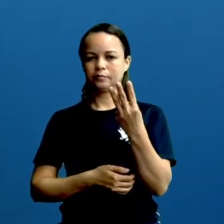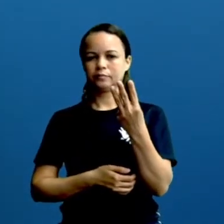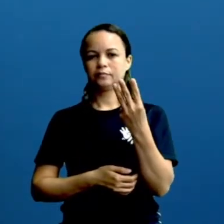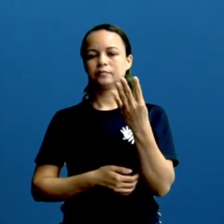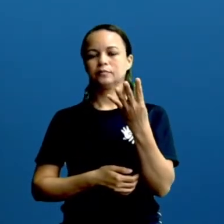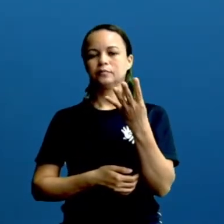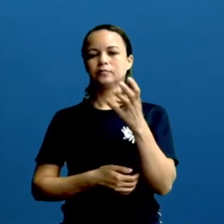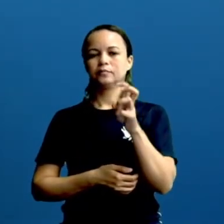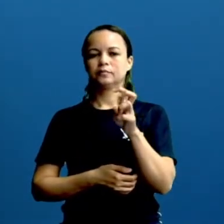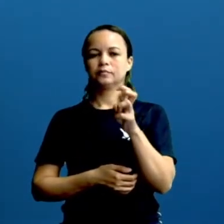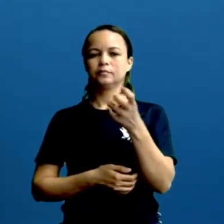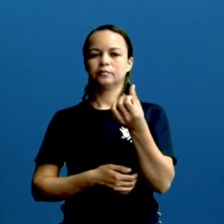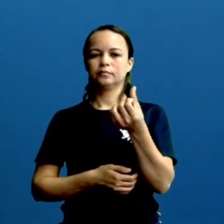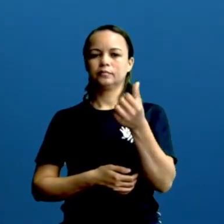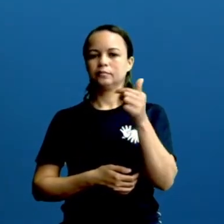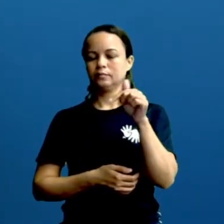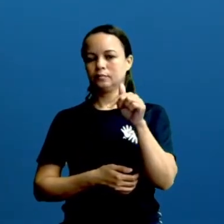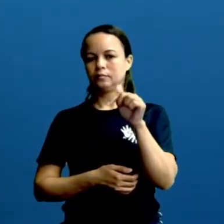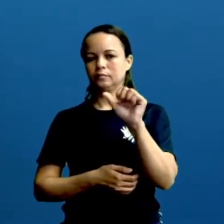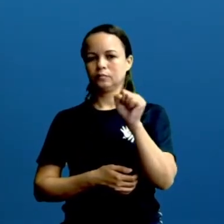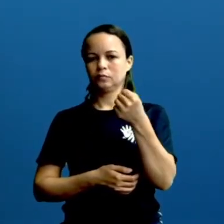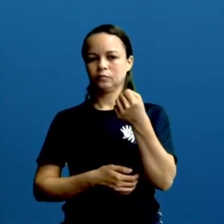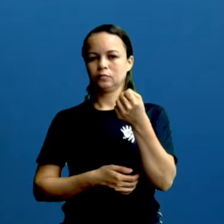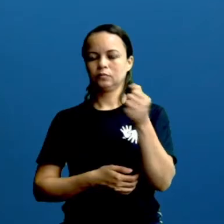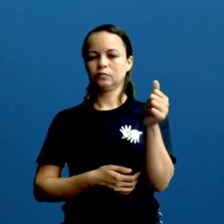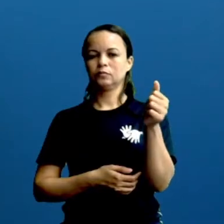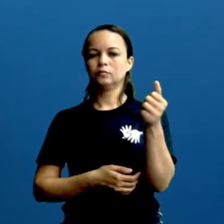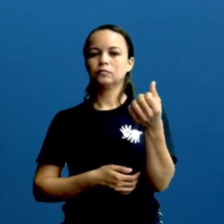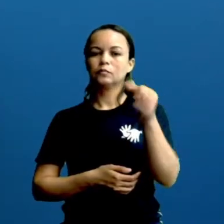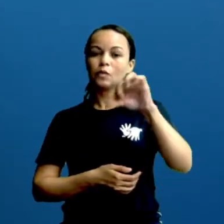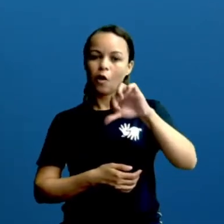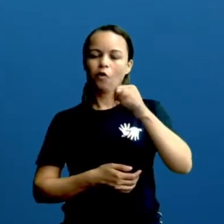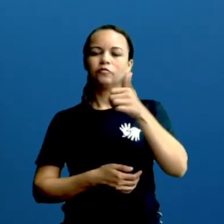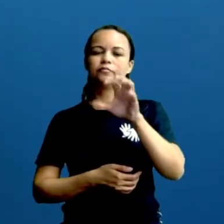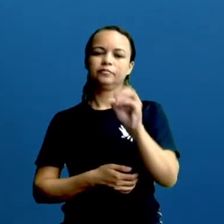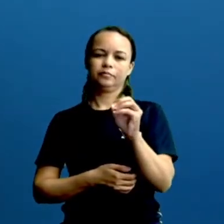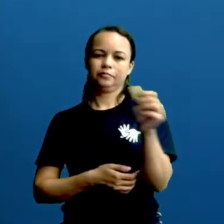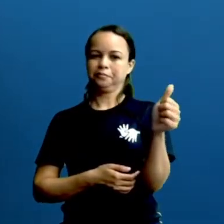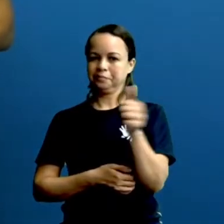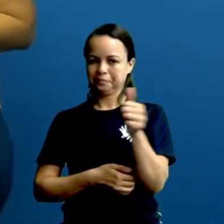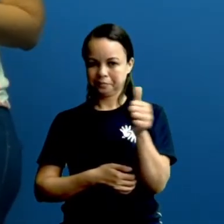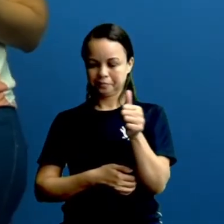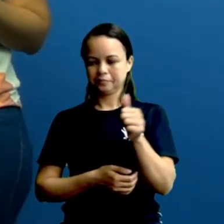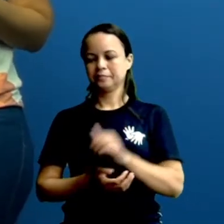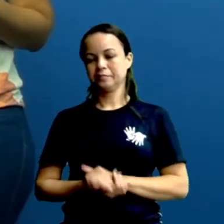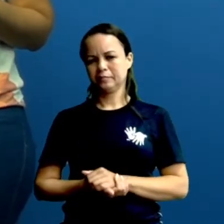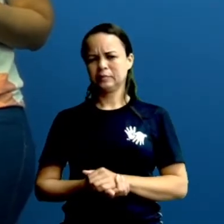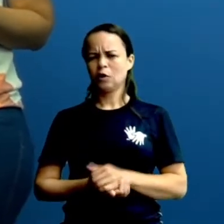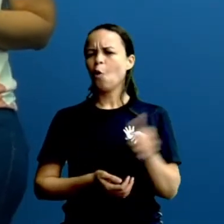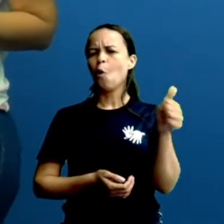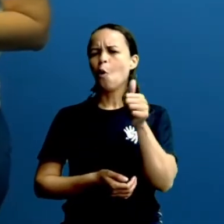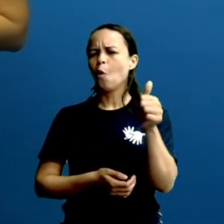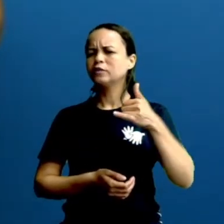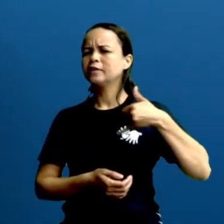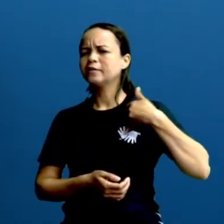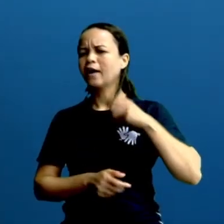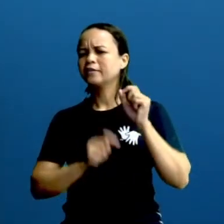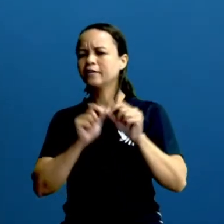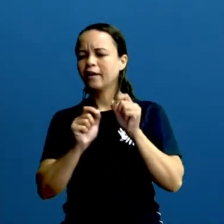3, 4, 5, 6, 7, 8, 9, 10, 11. Quem tem 11